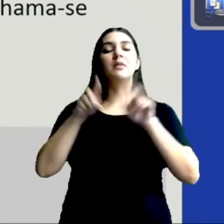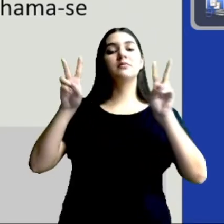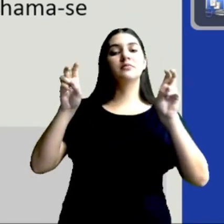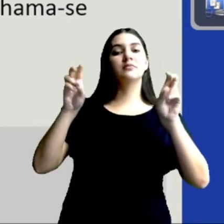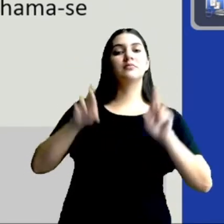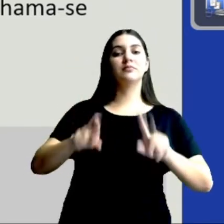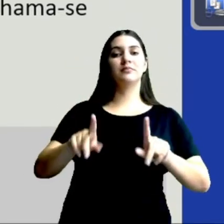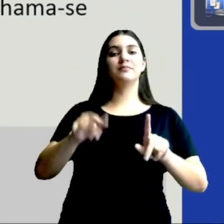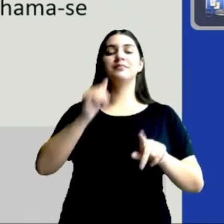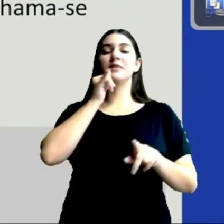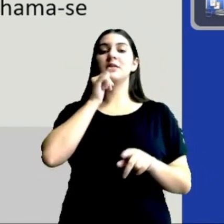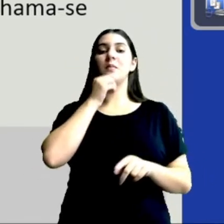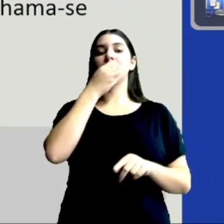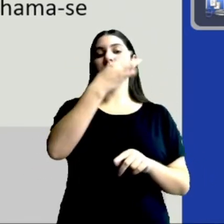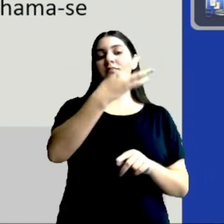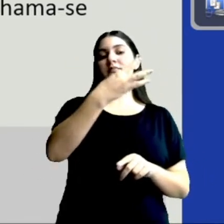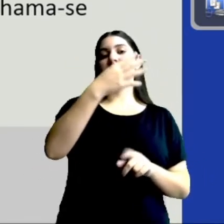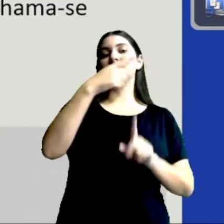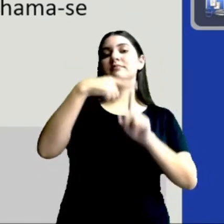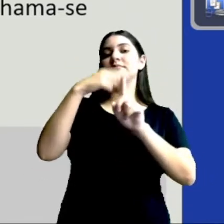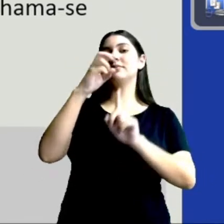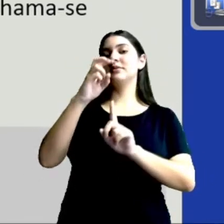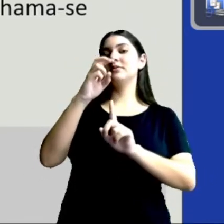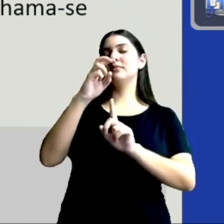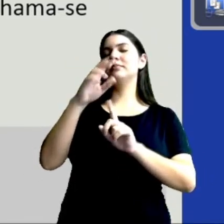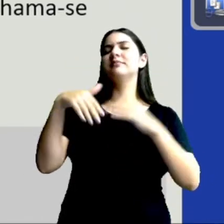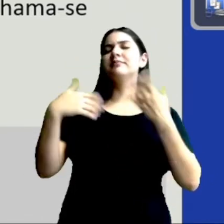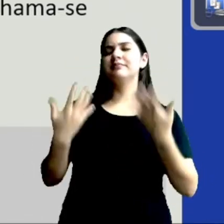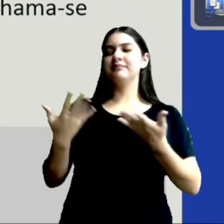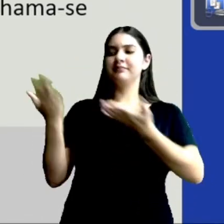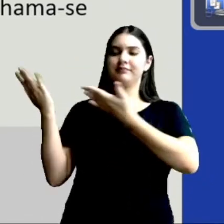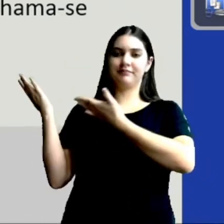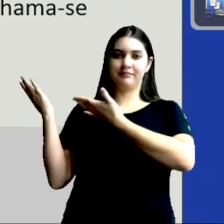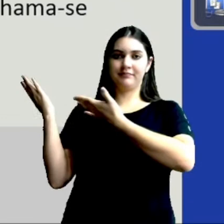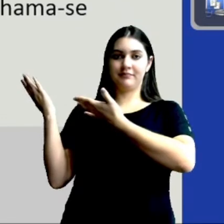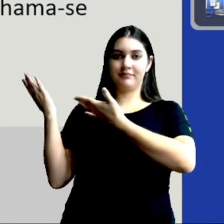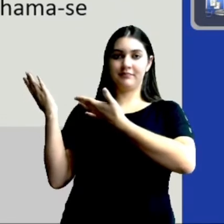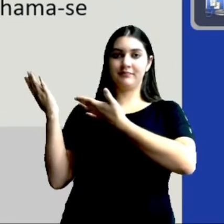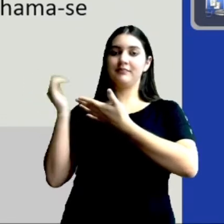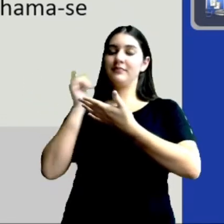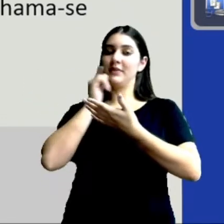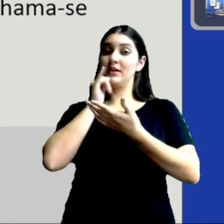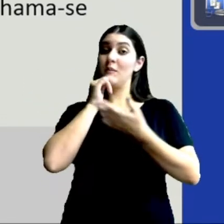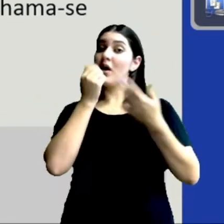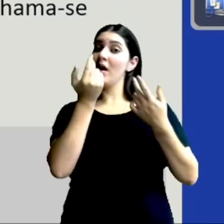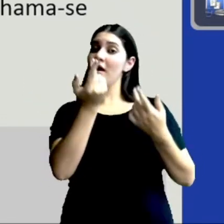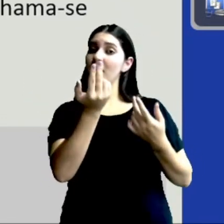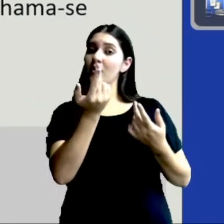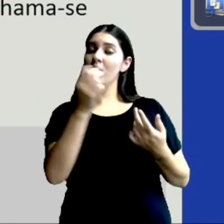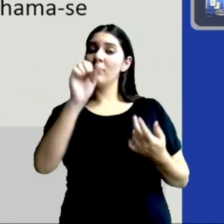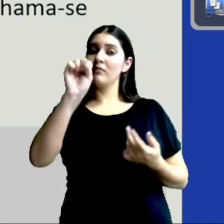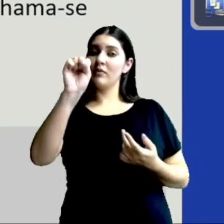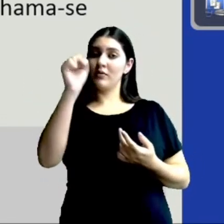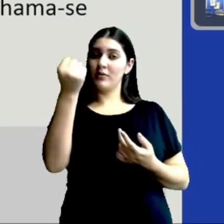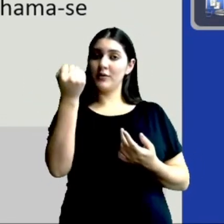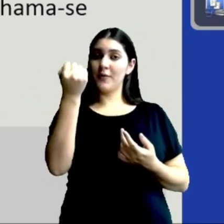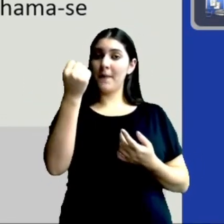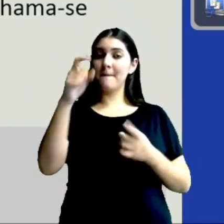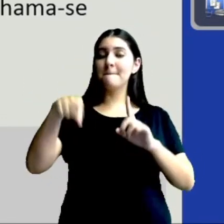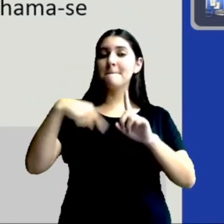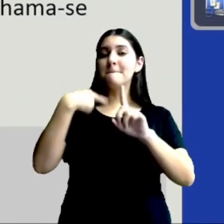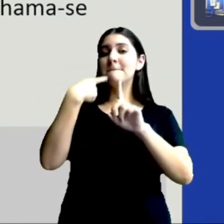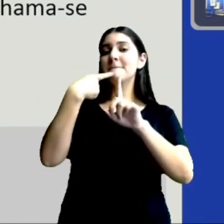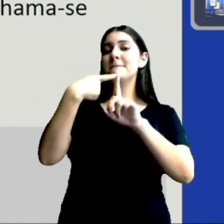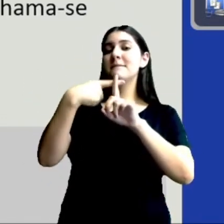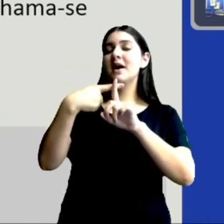exemplo, 3 mais 5. Isso daqui não é a mesma coisa que o número 8, só que é o número 8